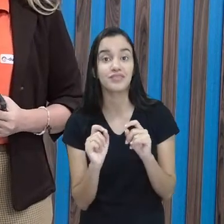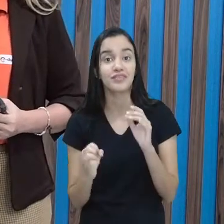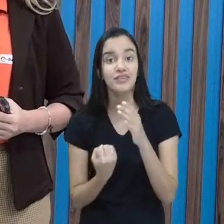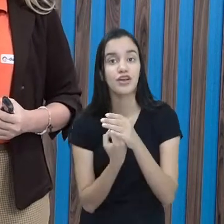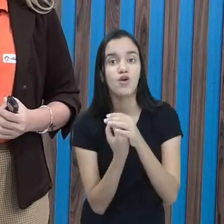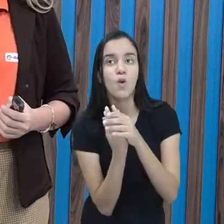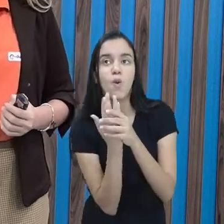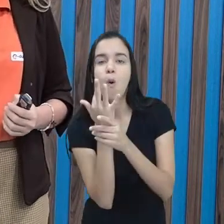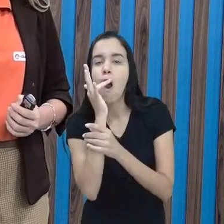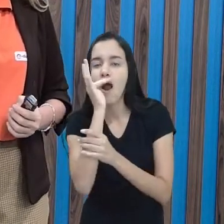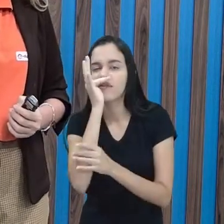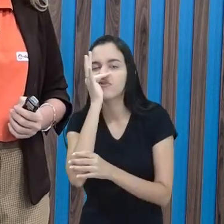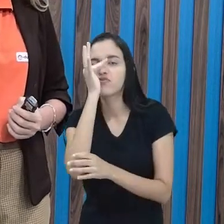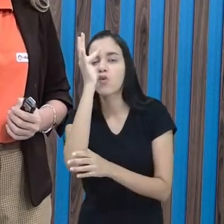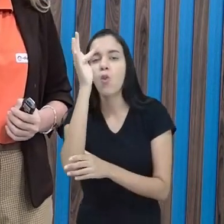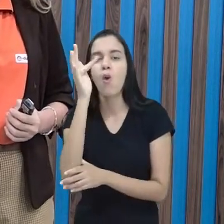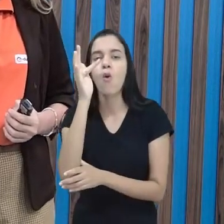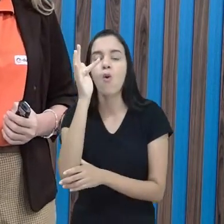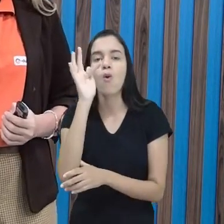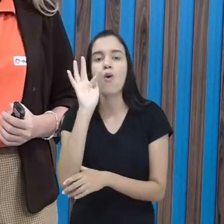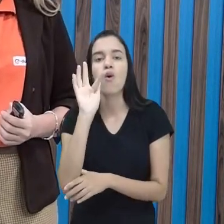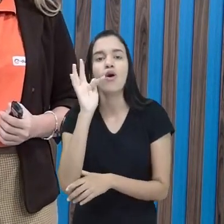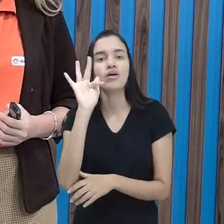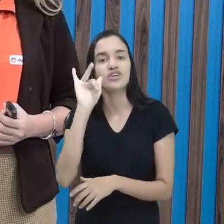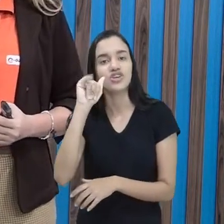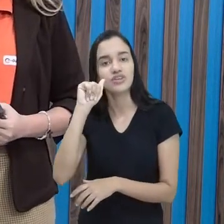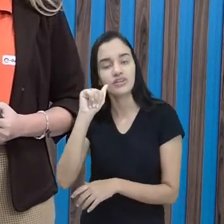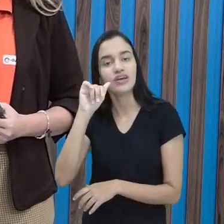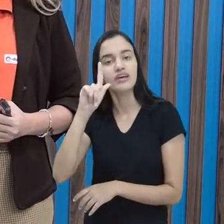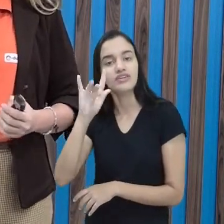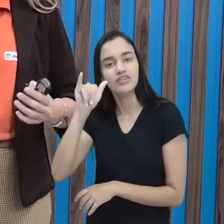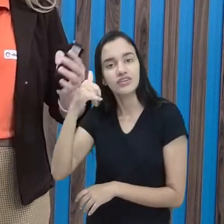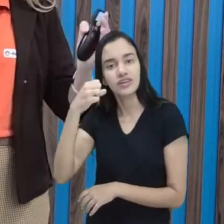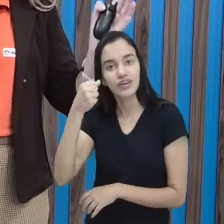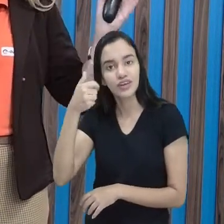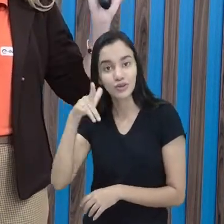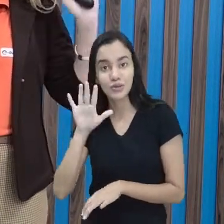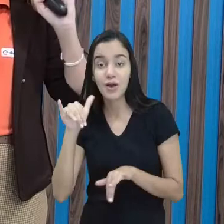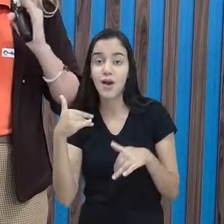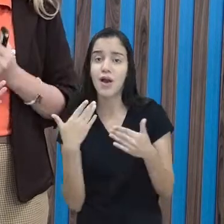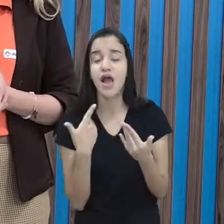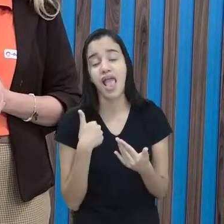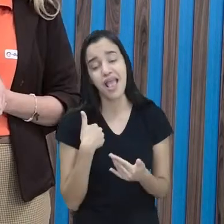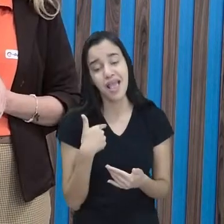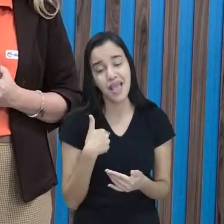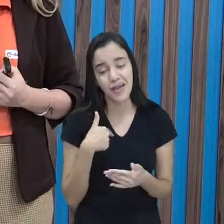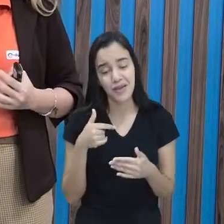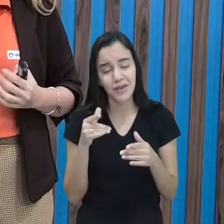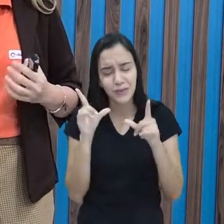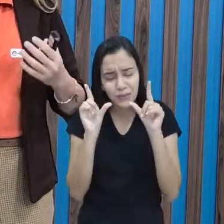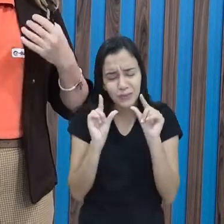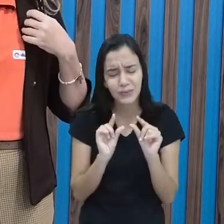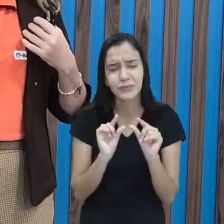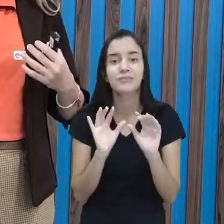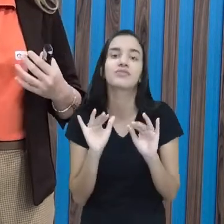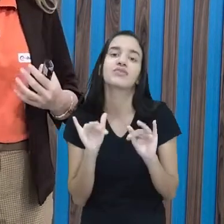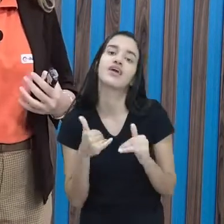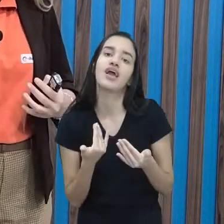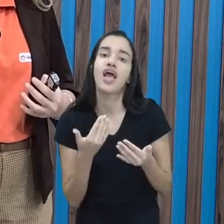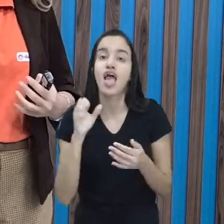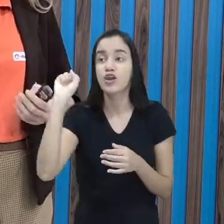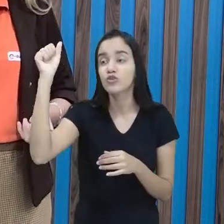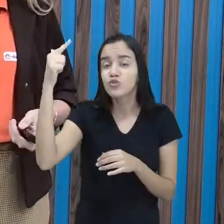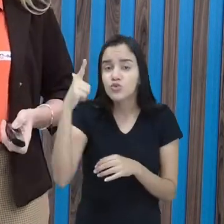o sol, quando olhou para o girassol, aí ele pensou o quê? Ah, é um mini eu, é um